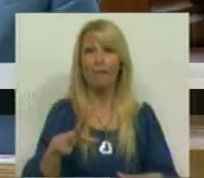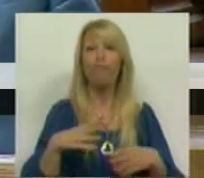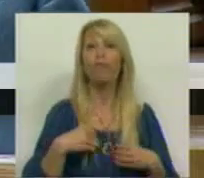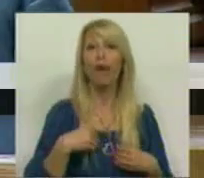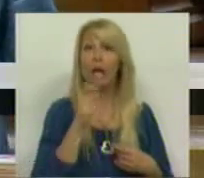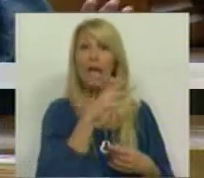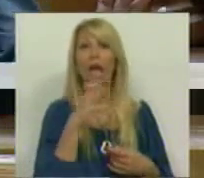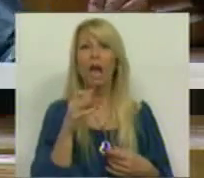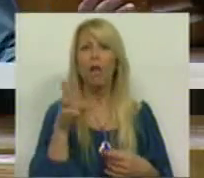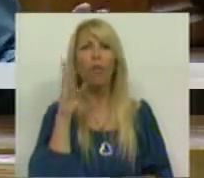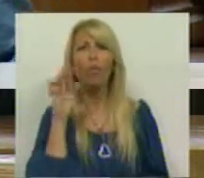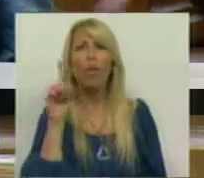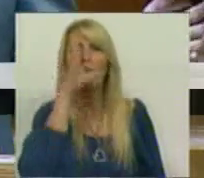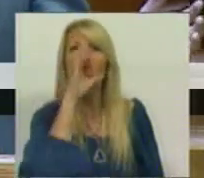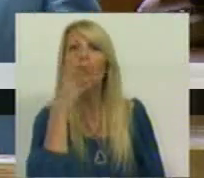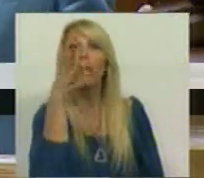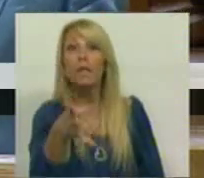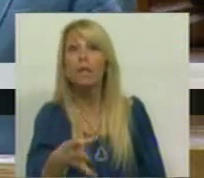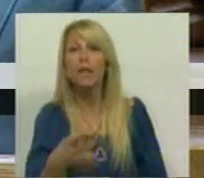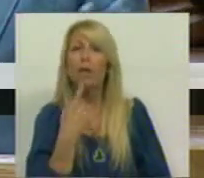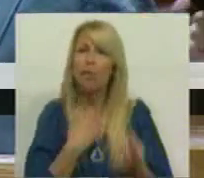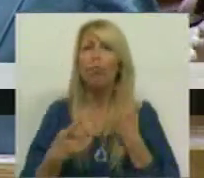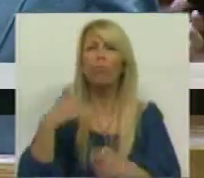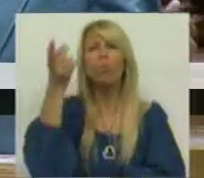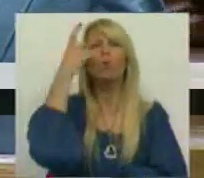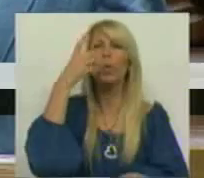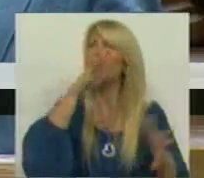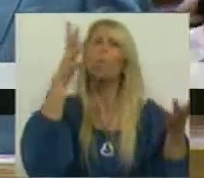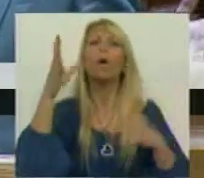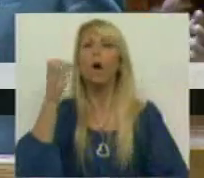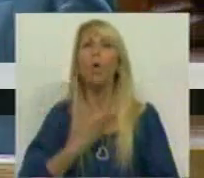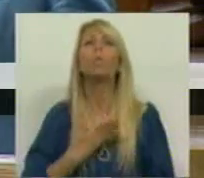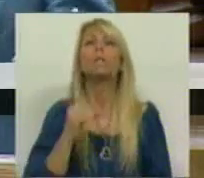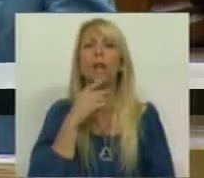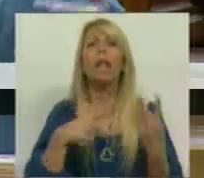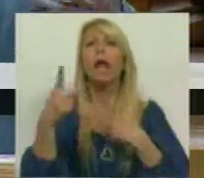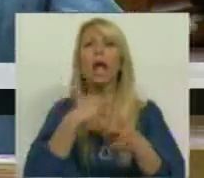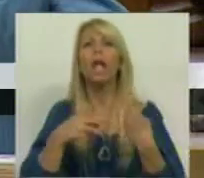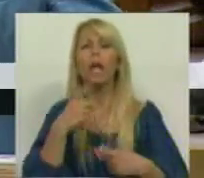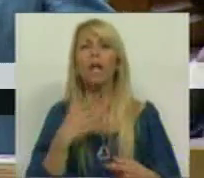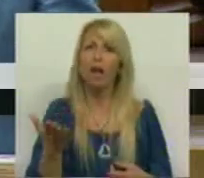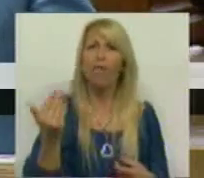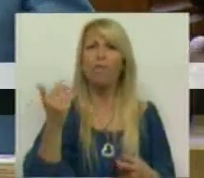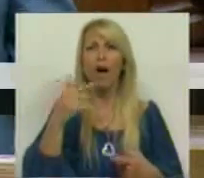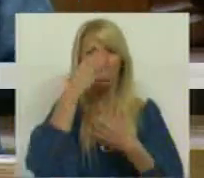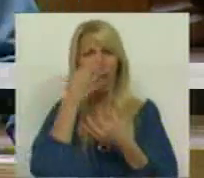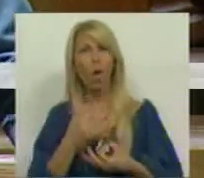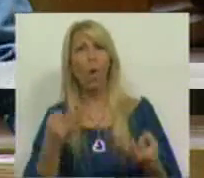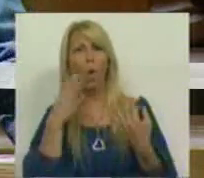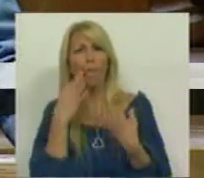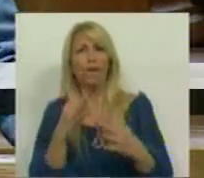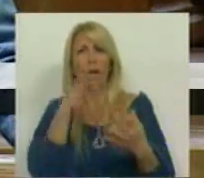esse reconhecimento do lado do Governo. Até pergunto, onde está o CDS para criticar essa falta de humildade do